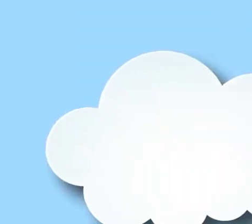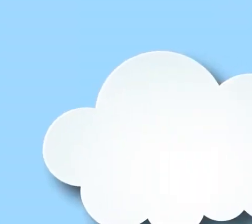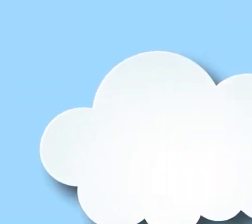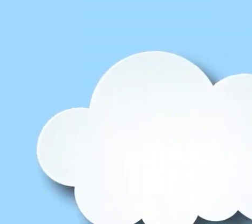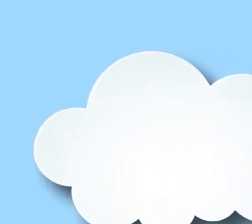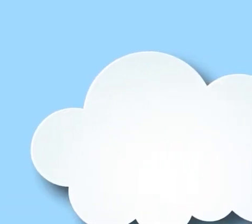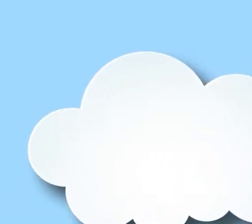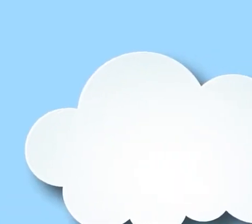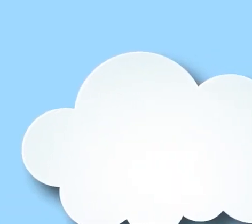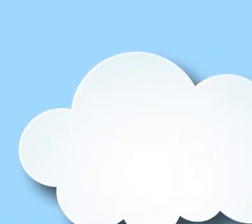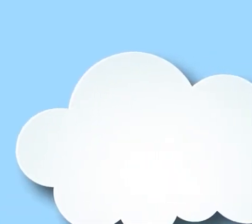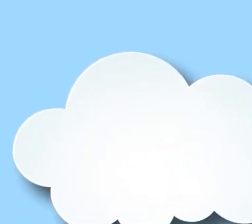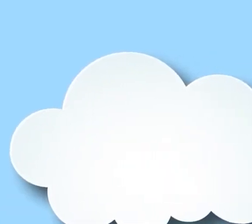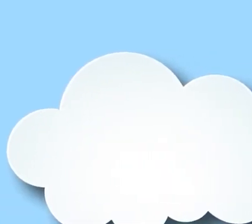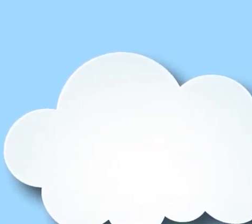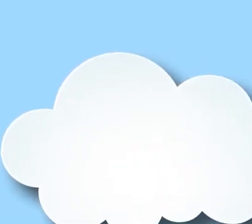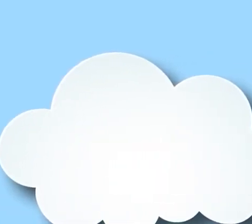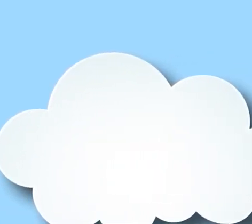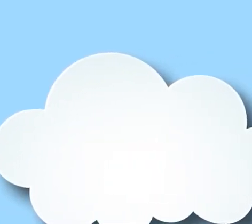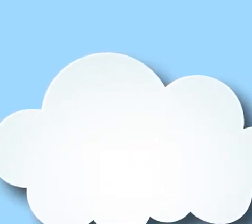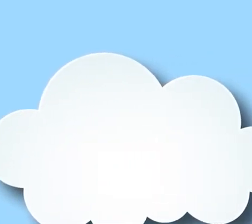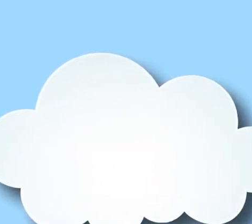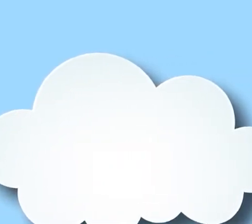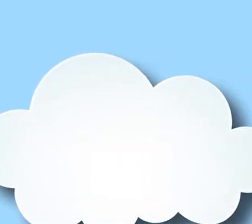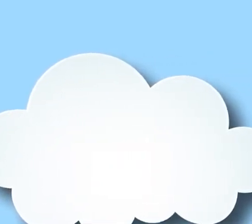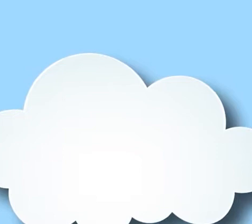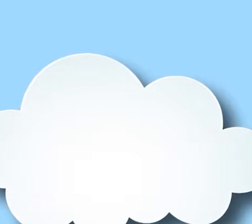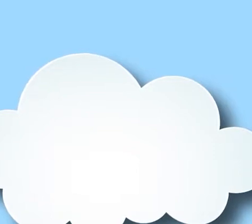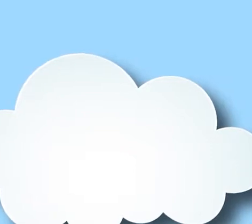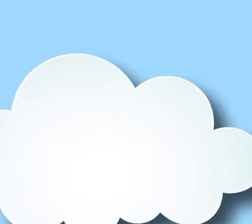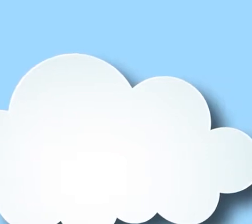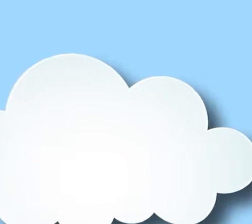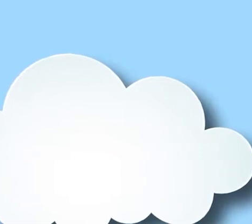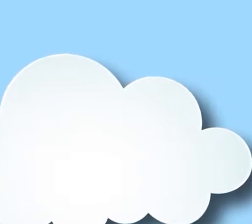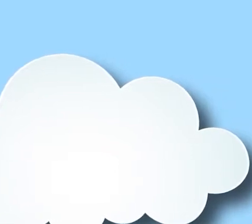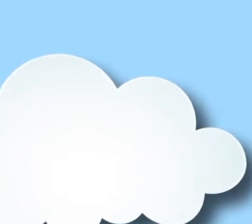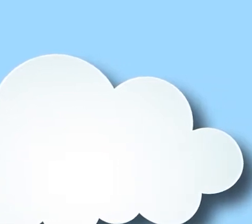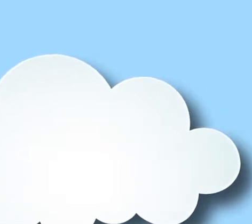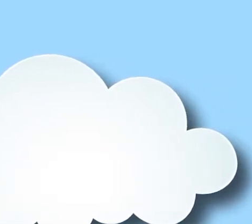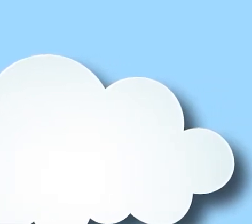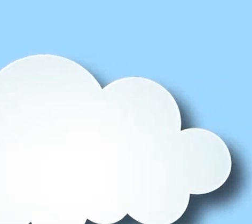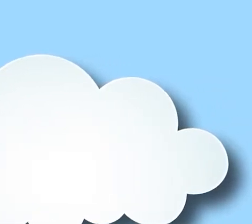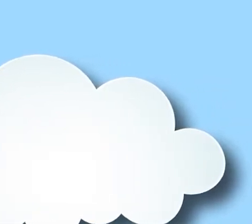Acompanhe todos os programas da Fábrica de Sonhos. Acesse